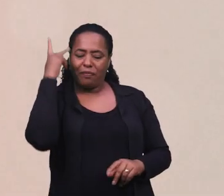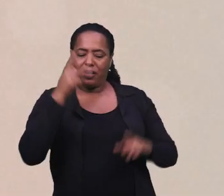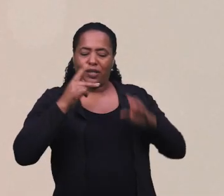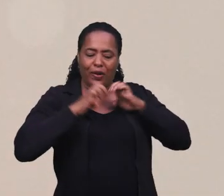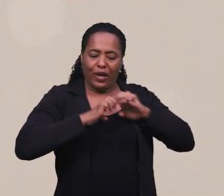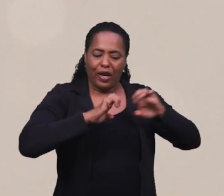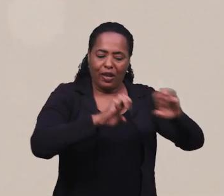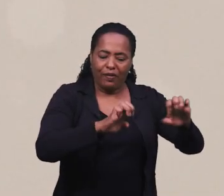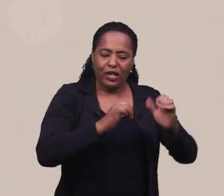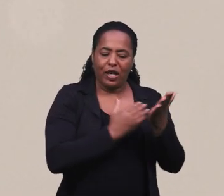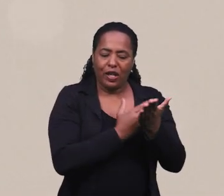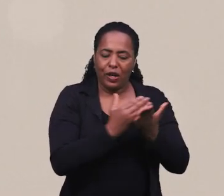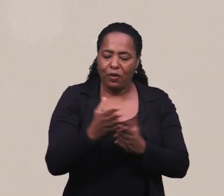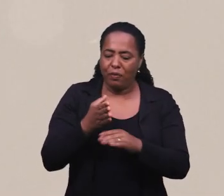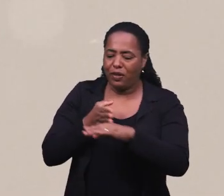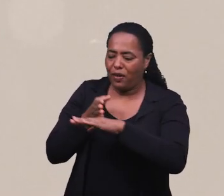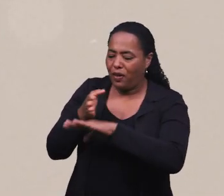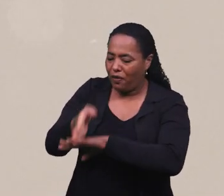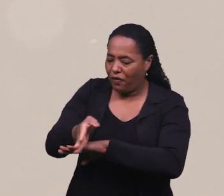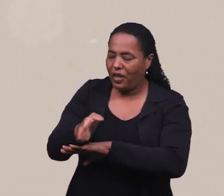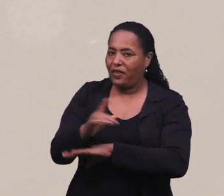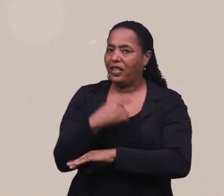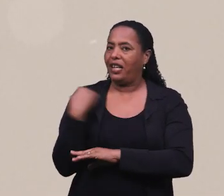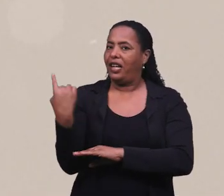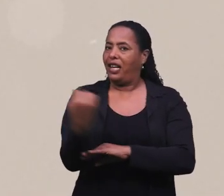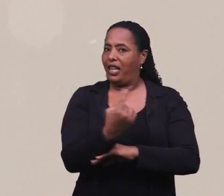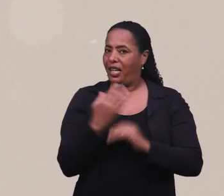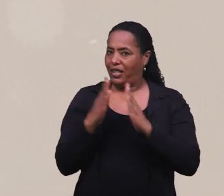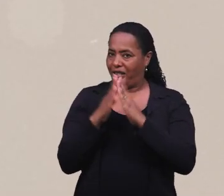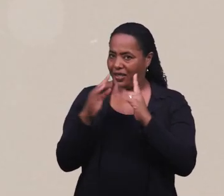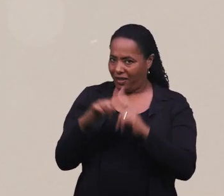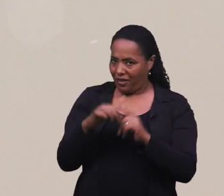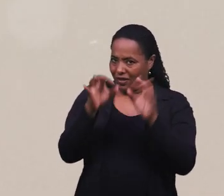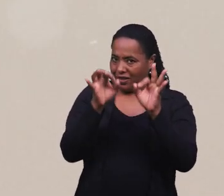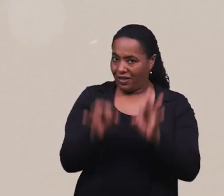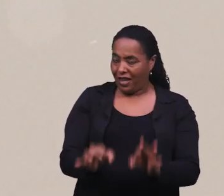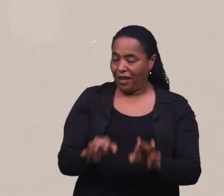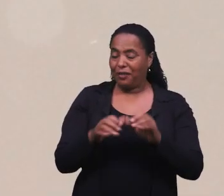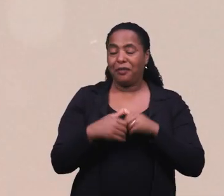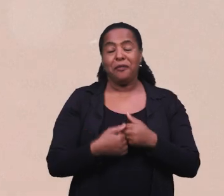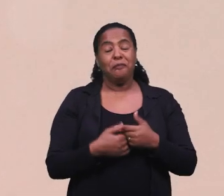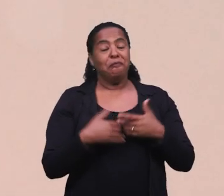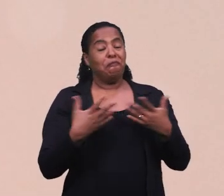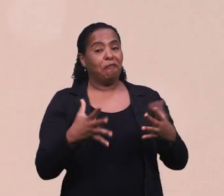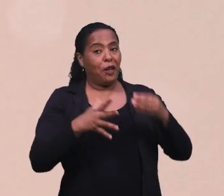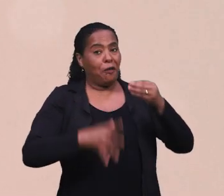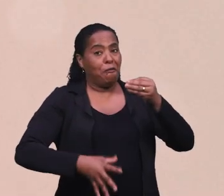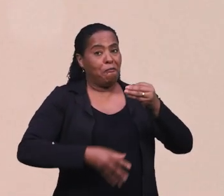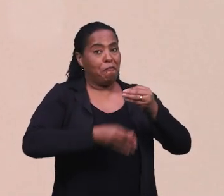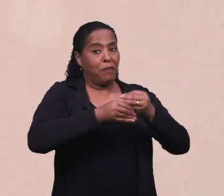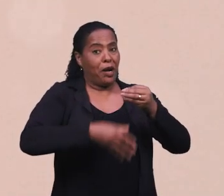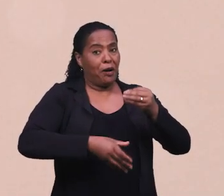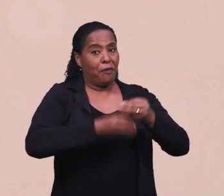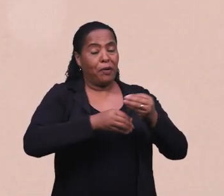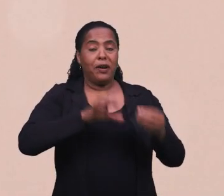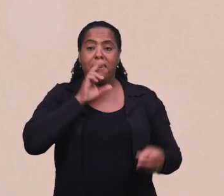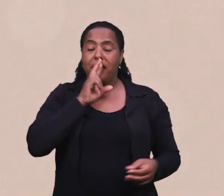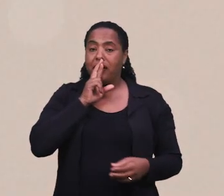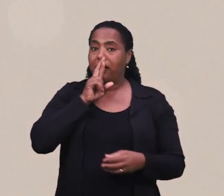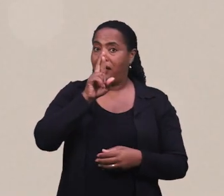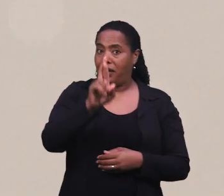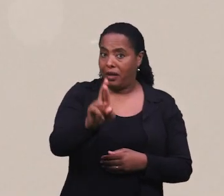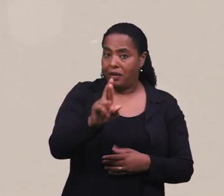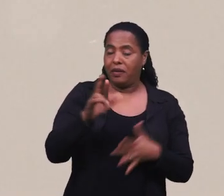que o idoso ele se locomove, ele anda, ele vai se chegar na porta da igreja, que o acolhimento começa lá na